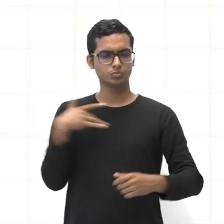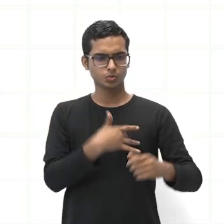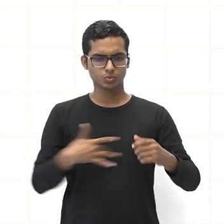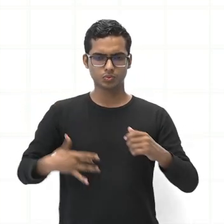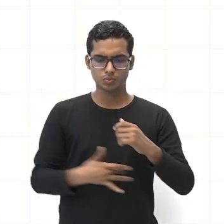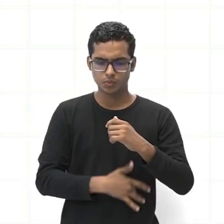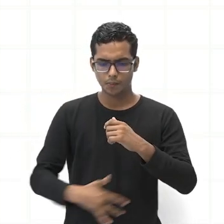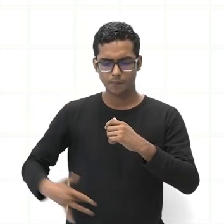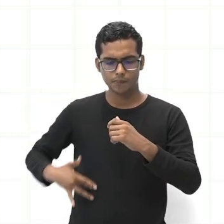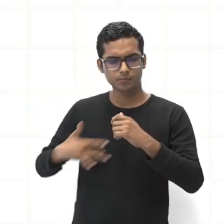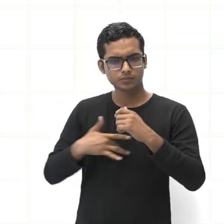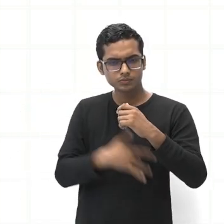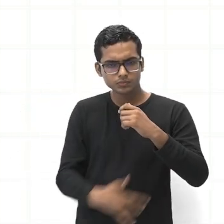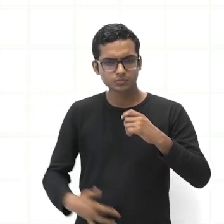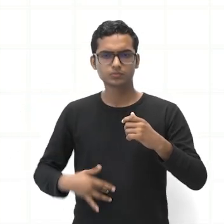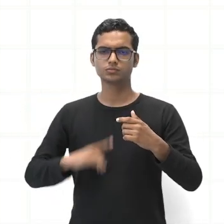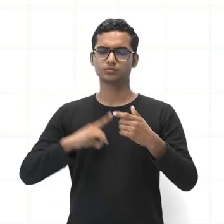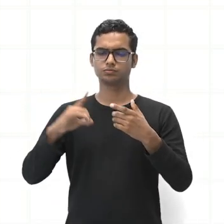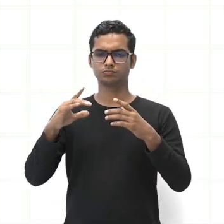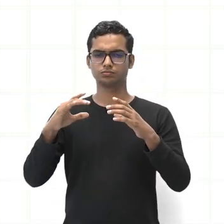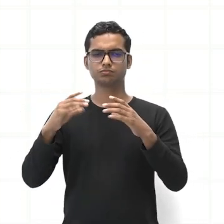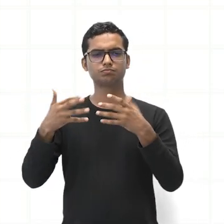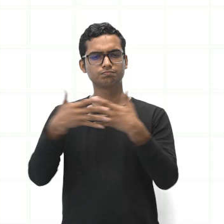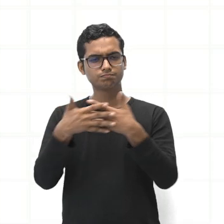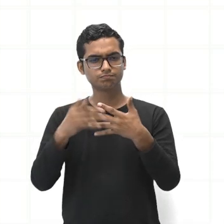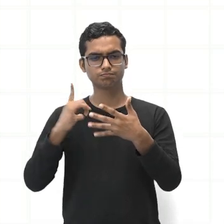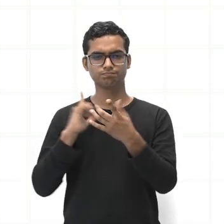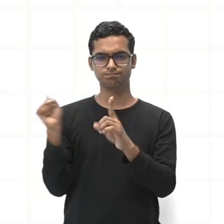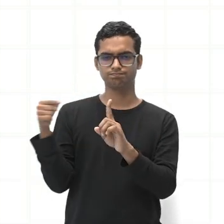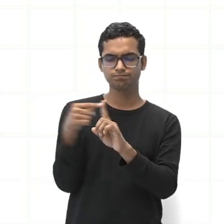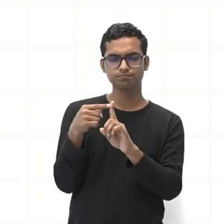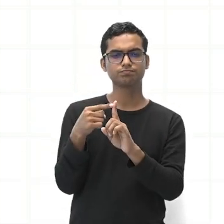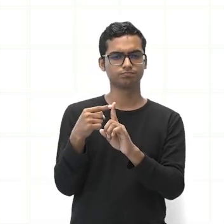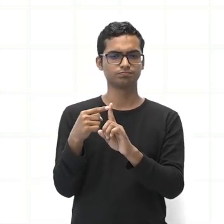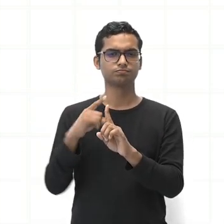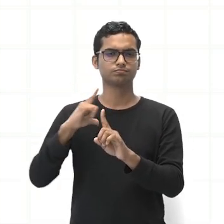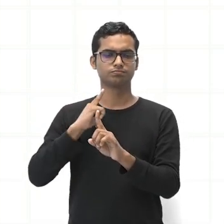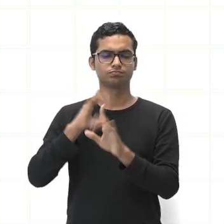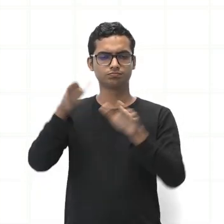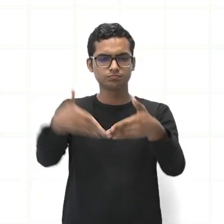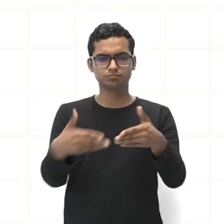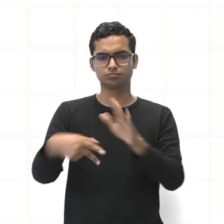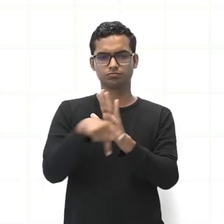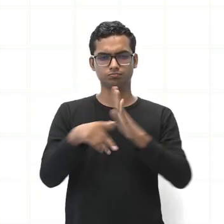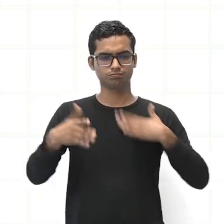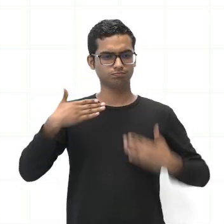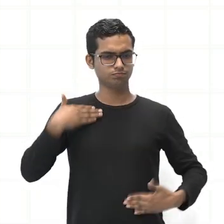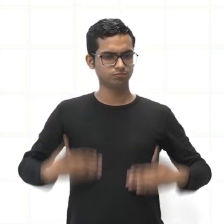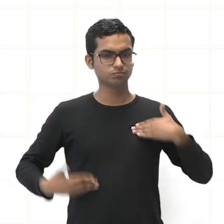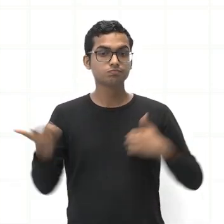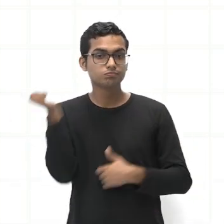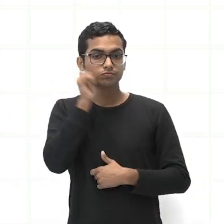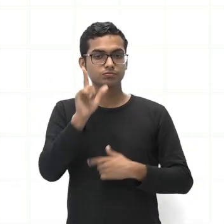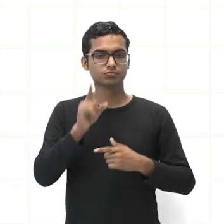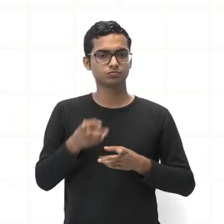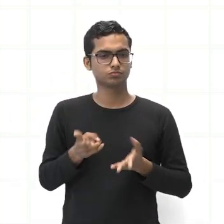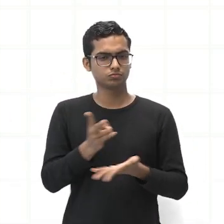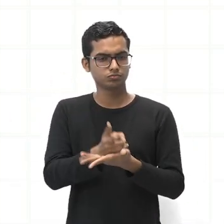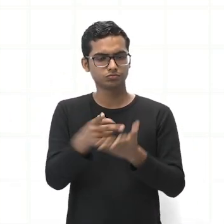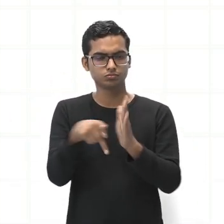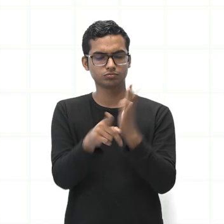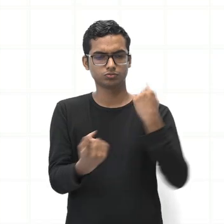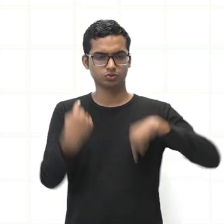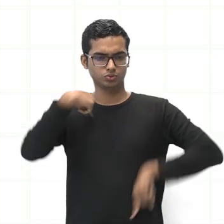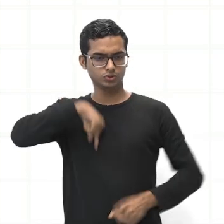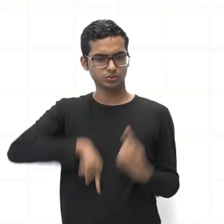realizam funções também específicas que garantem o funcionamento do organismo, como